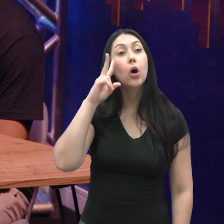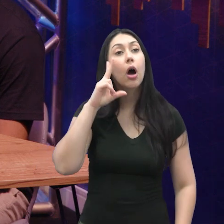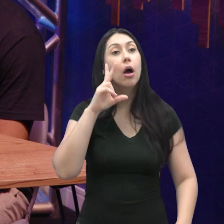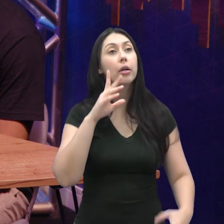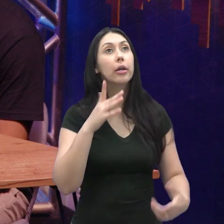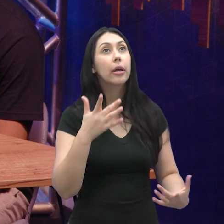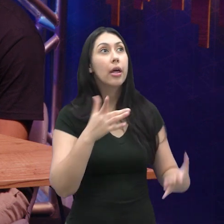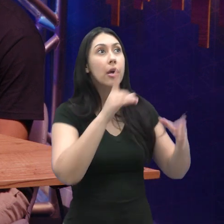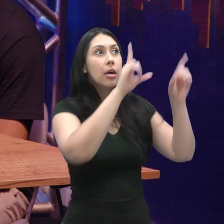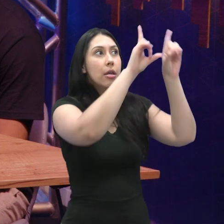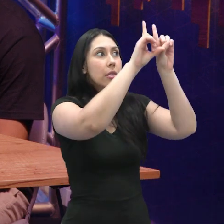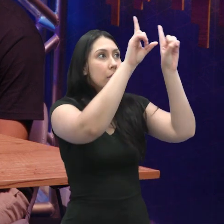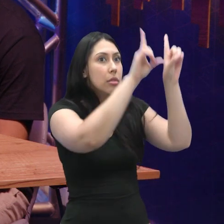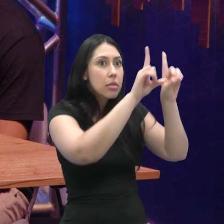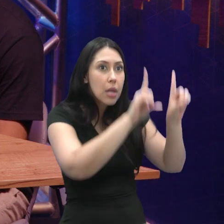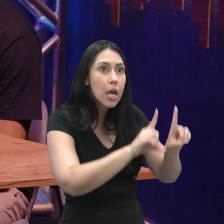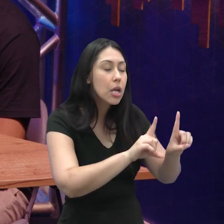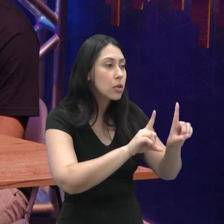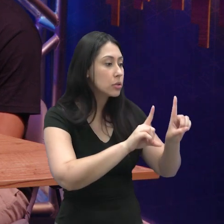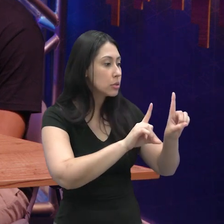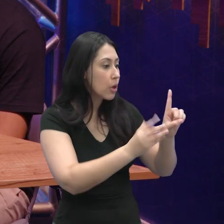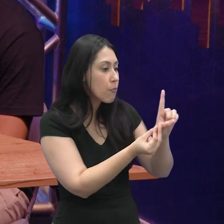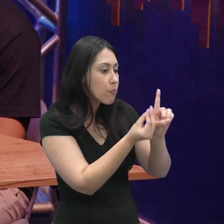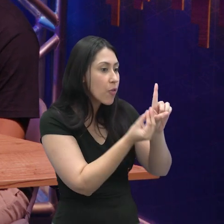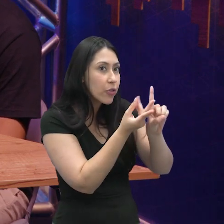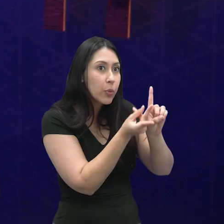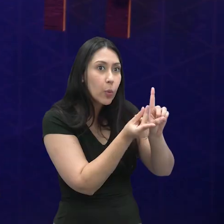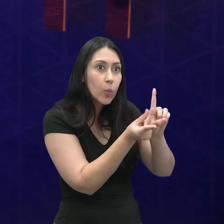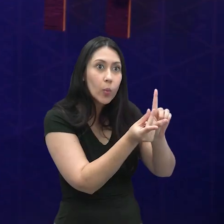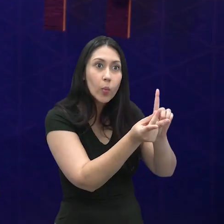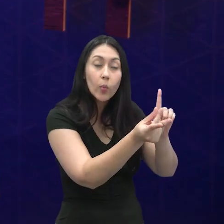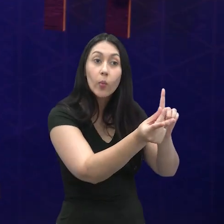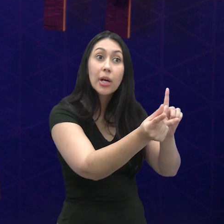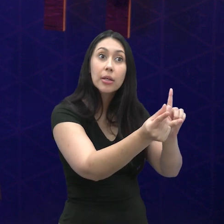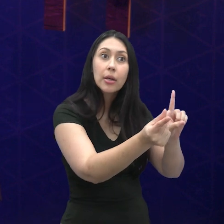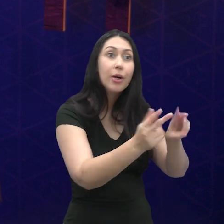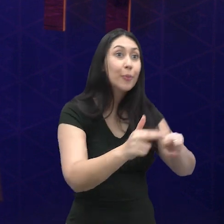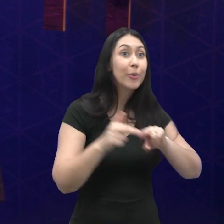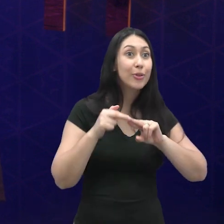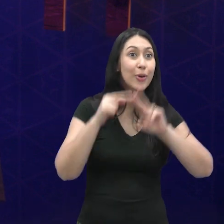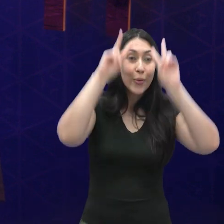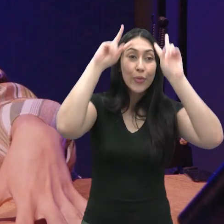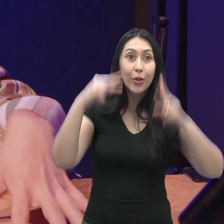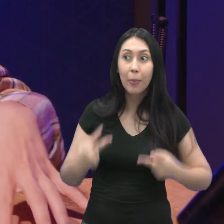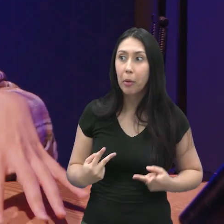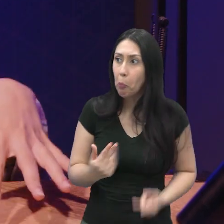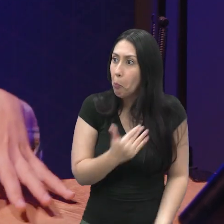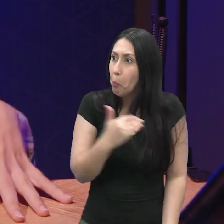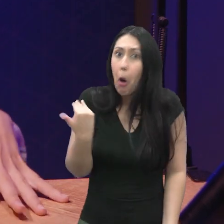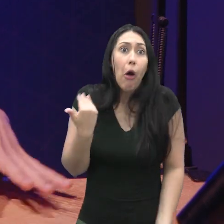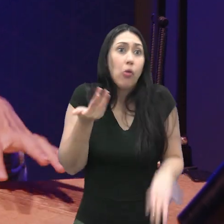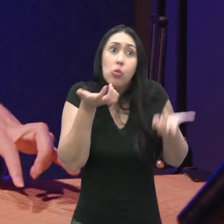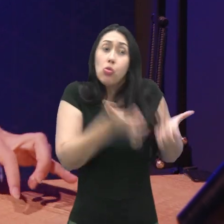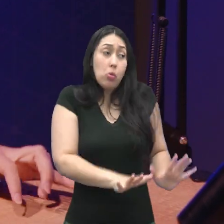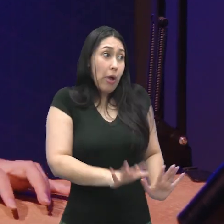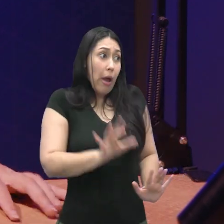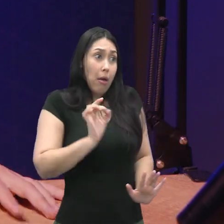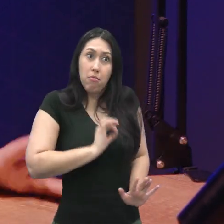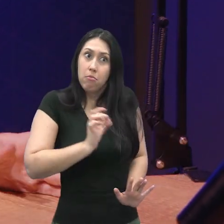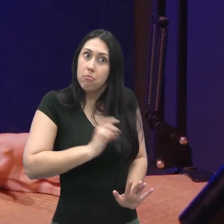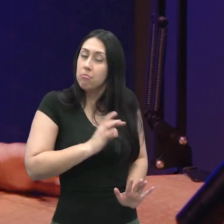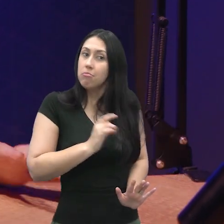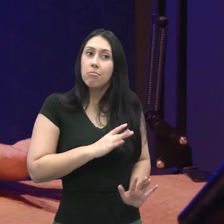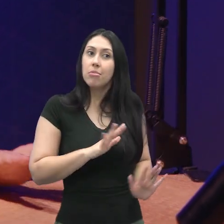deles acreditarem na existência dos deuses que eram imortais. O medo do ser humano era morrer, né? Então, Sim, por isso sempre